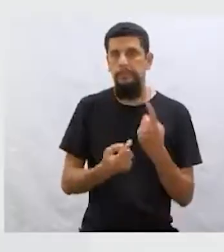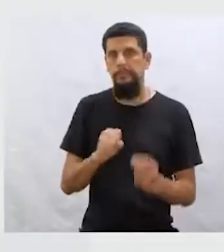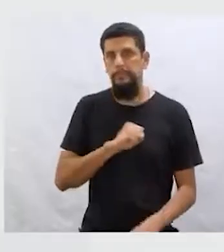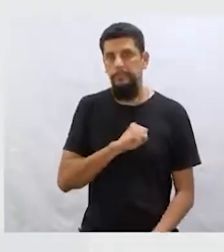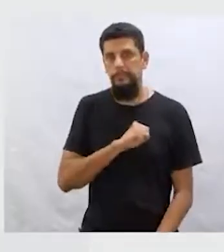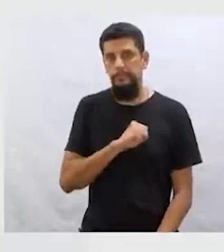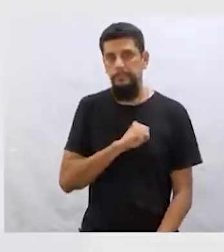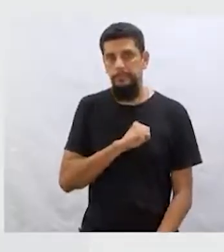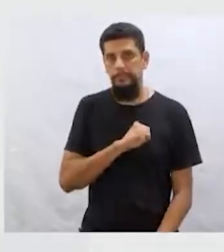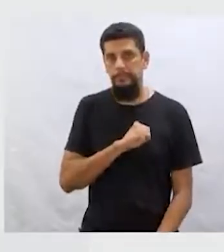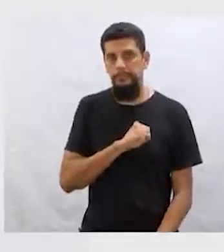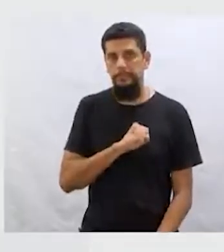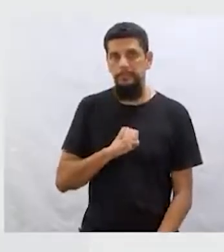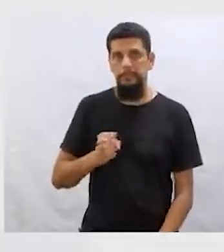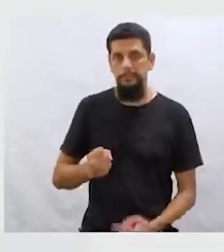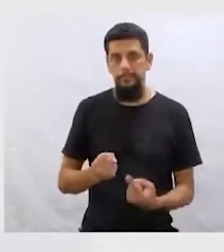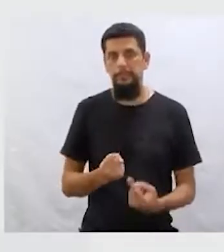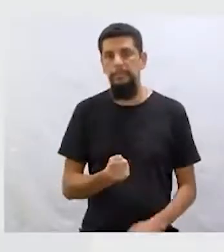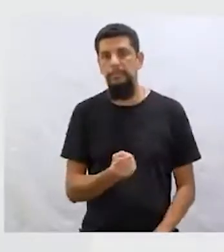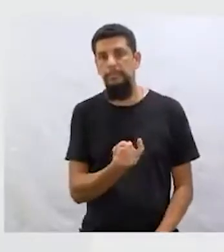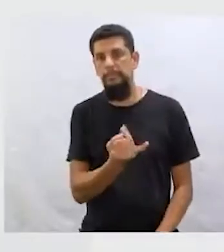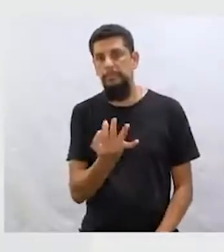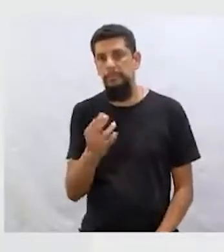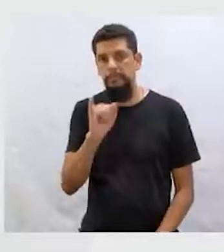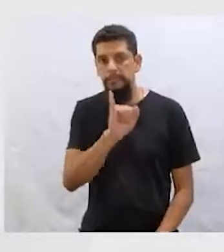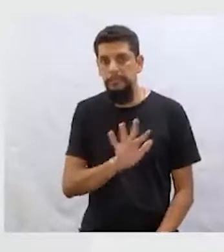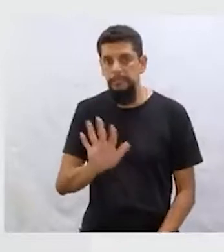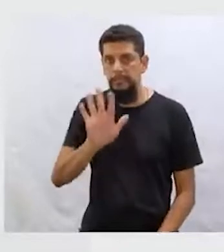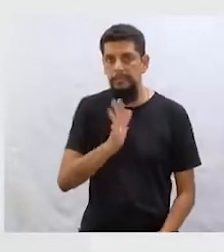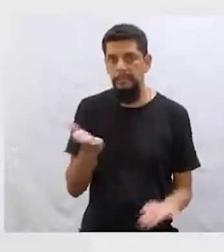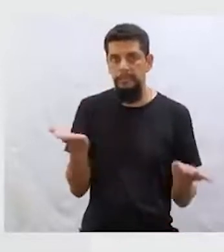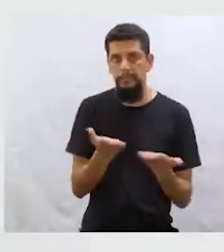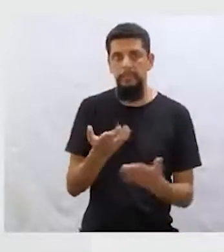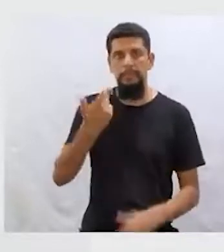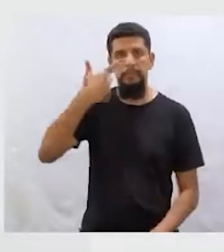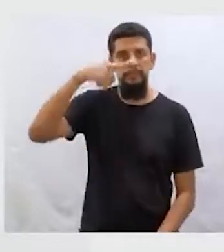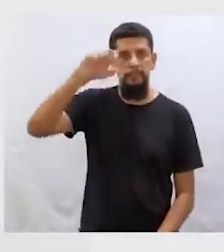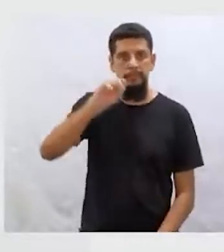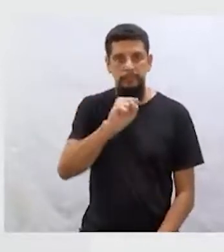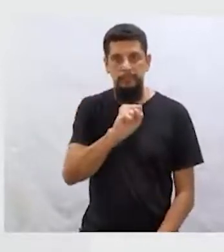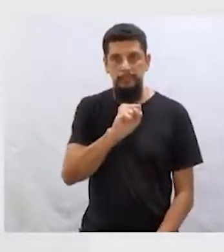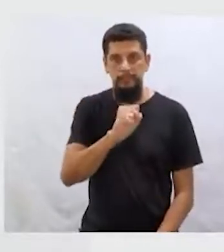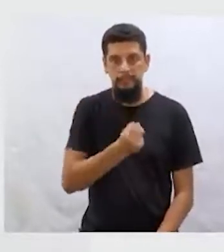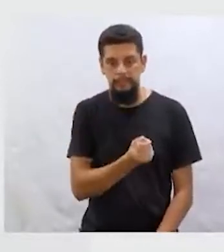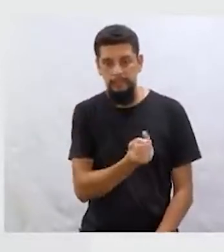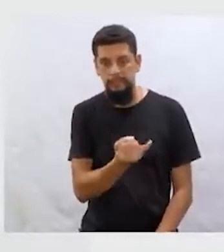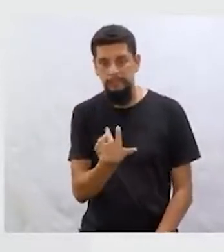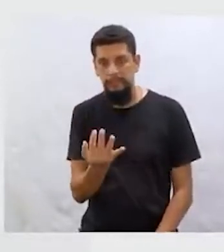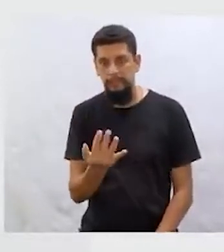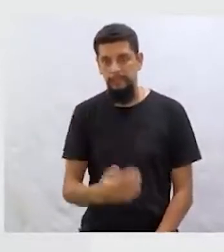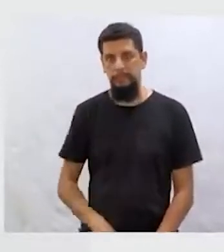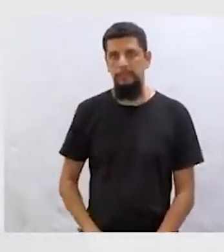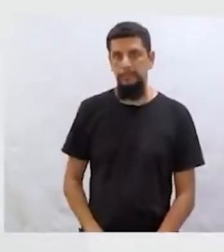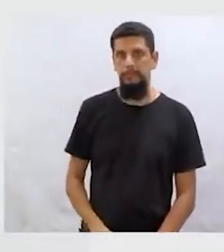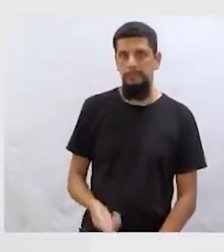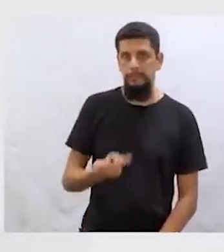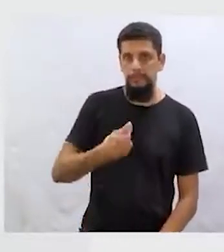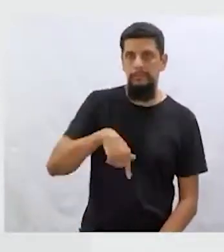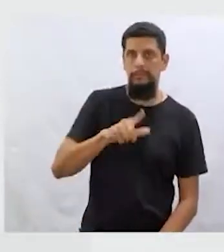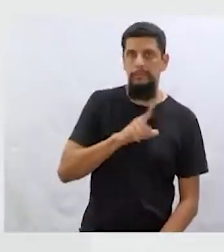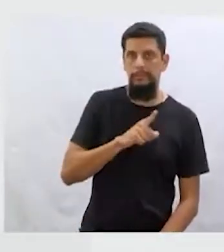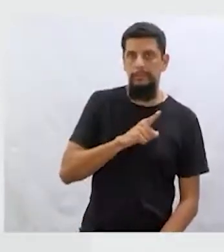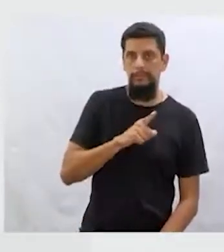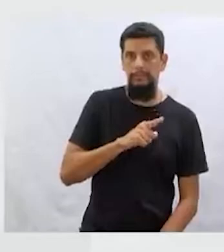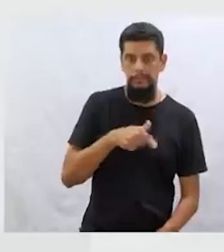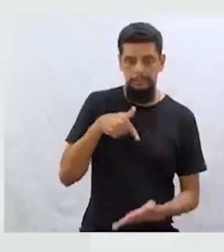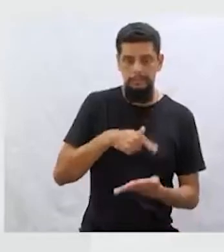Qual número representa a quantidade da imagem? Agora é outra quantidade. Também outra imagem que nós temos